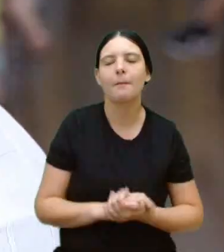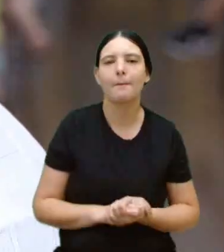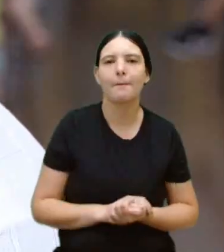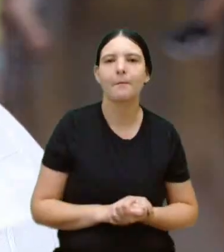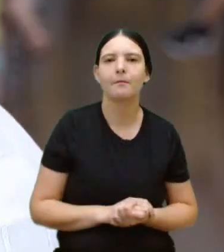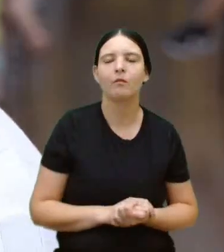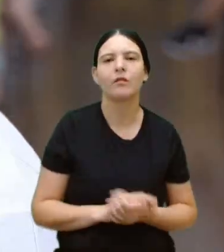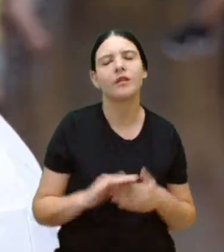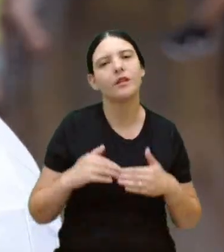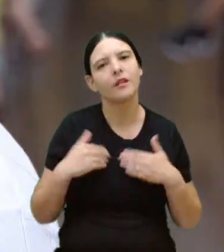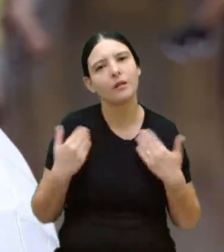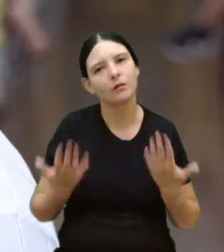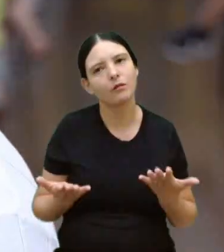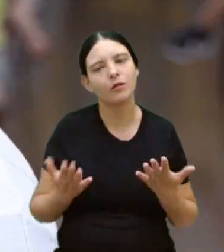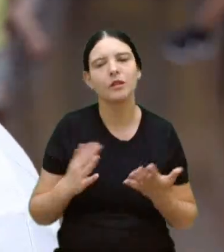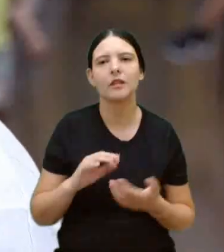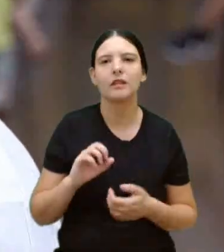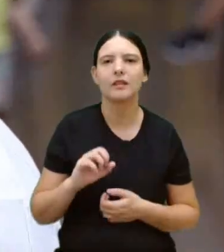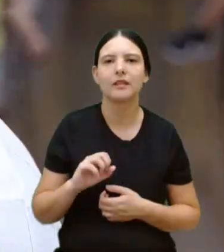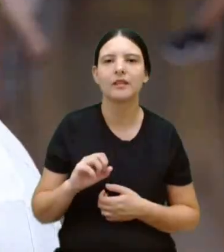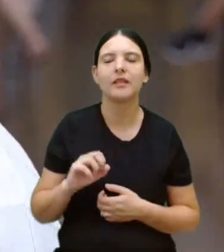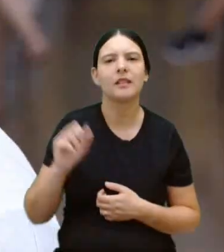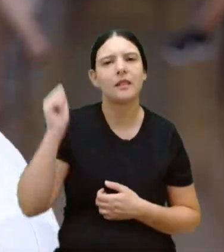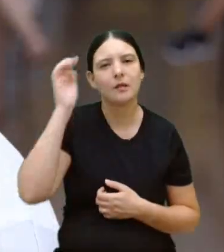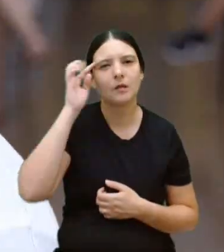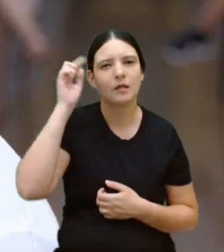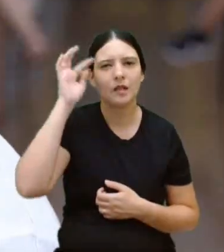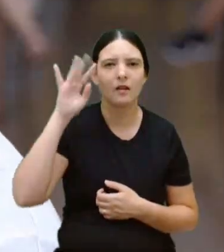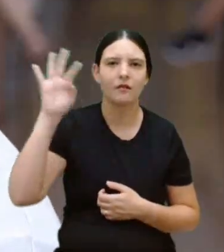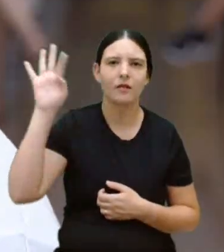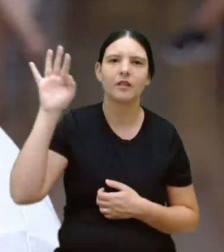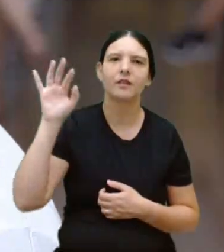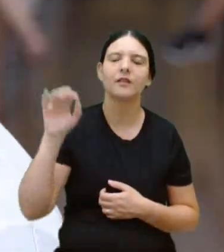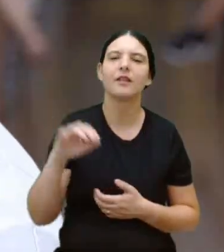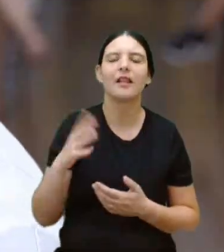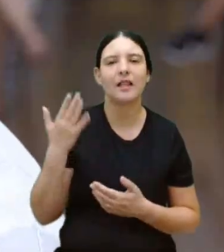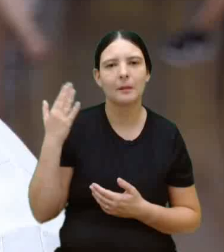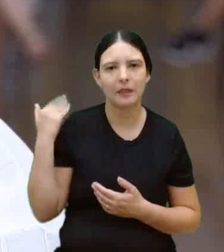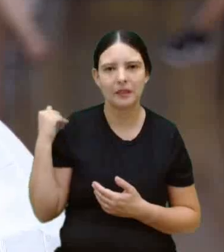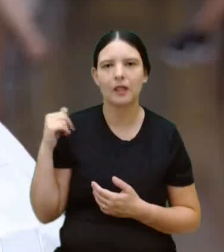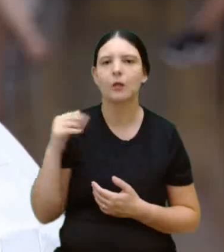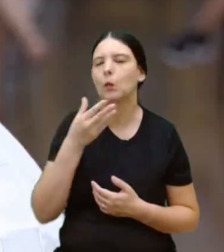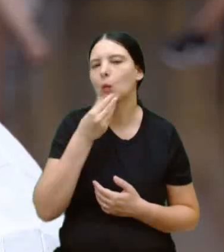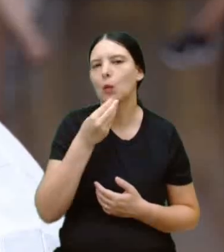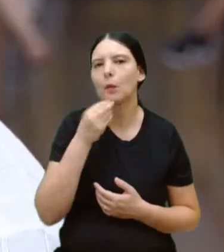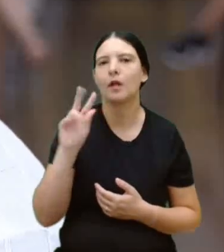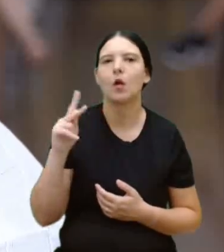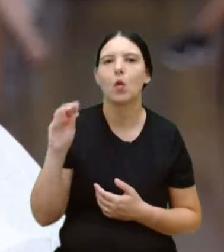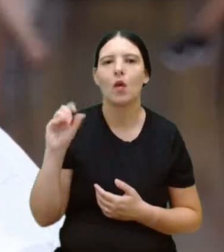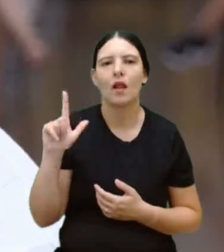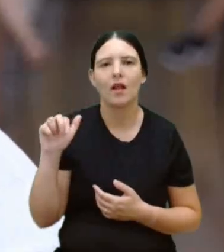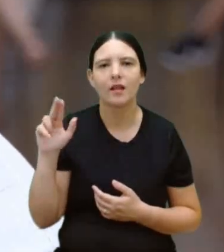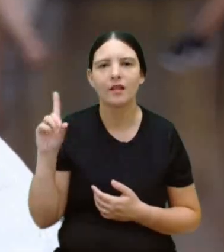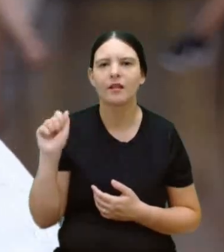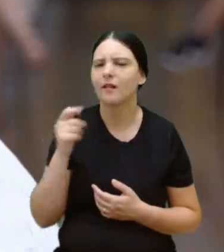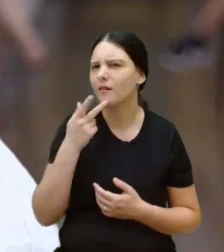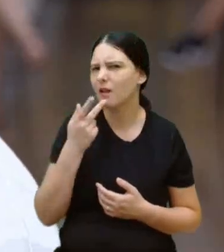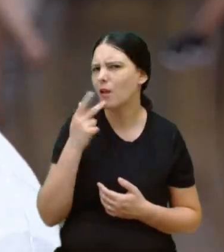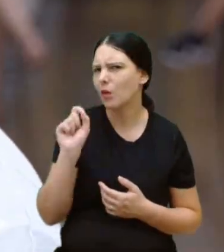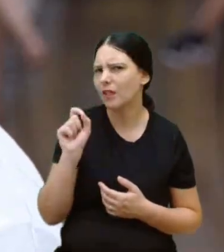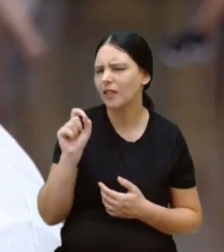Então, casando um pouco com a reflexão feita por Sérgio Buarque de Holanda lá atrás, a gente poderia dizer o quê? Que o brasileiro ama